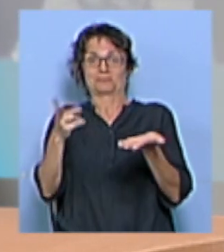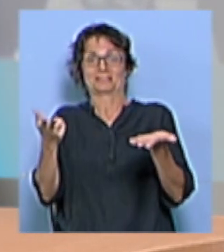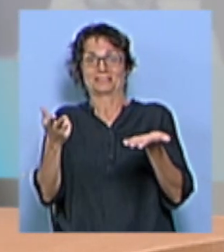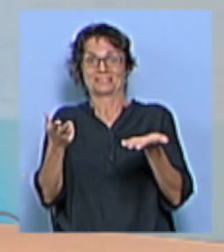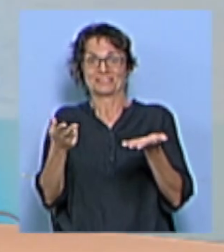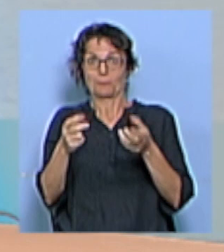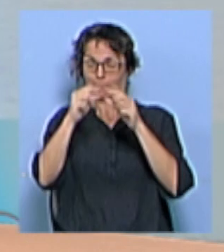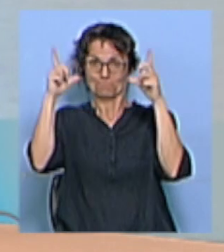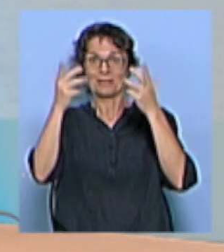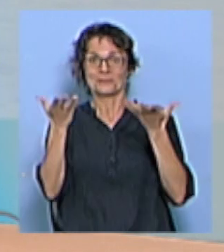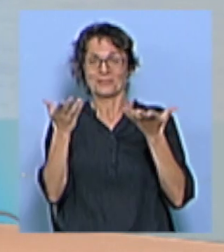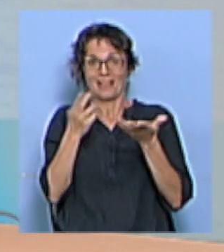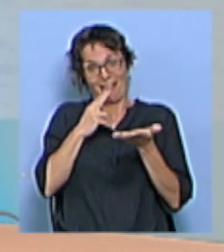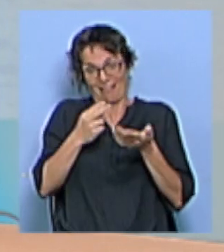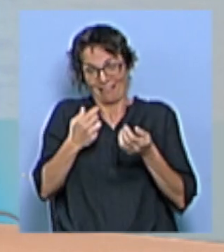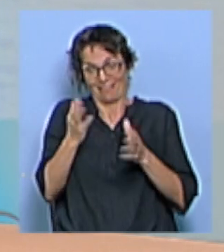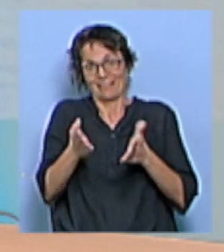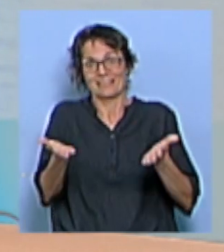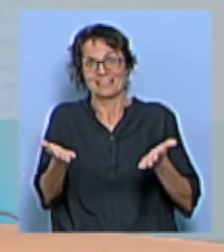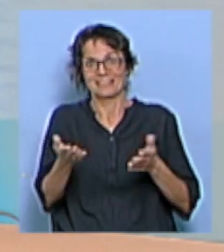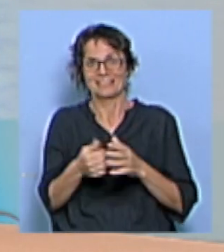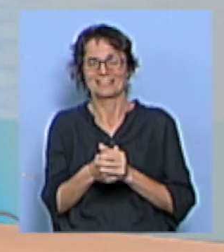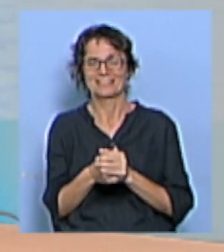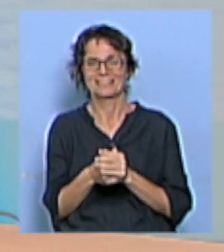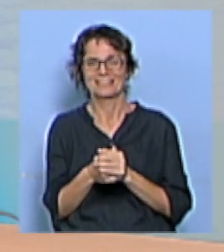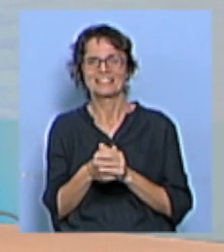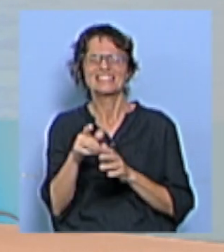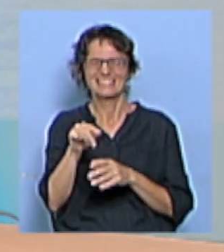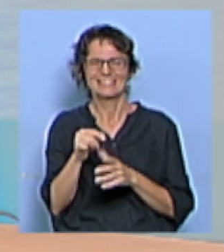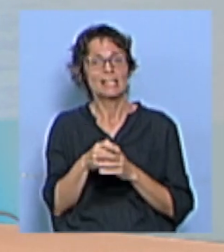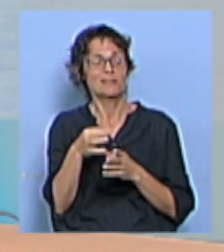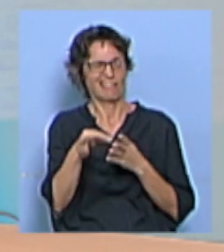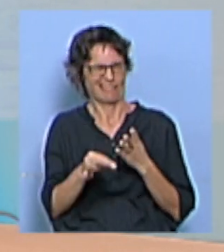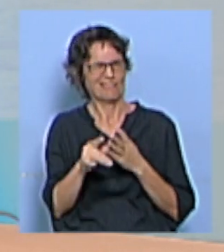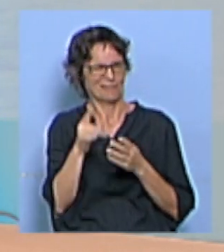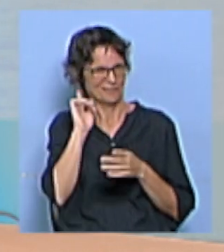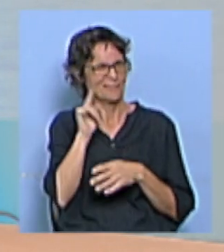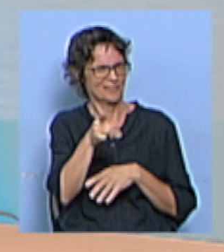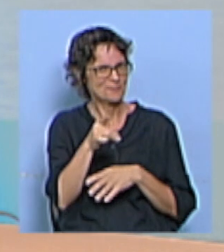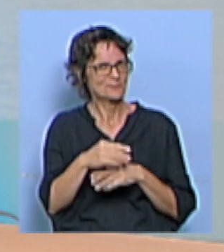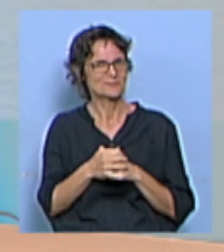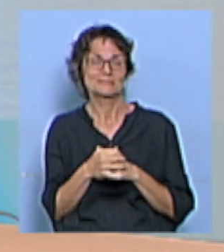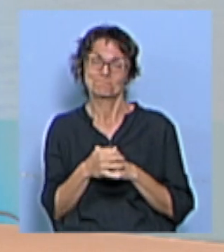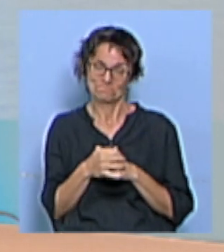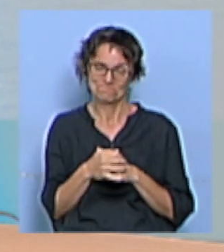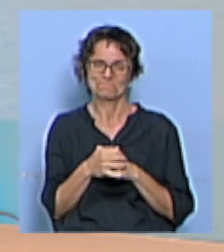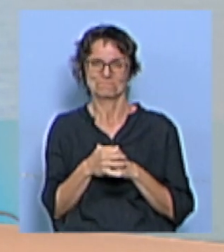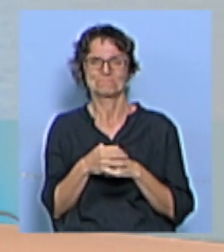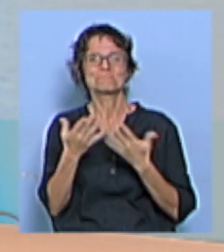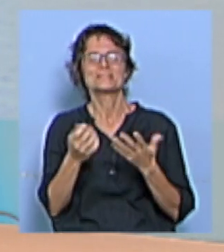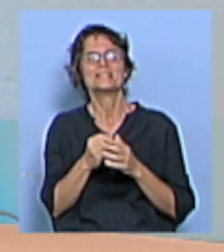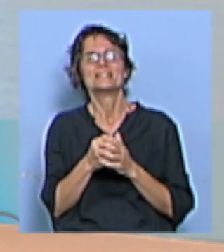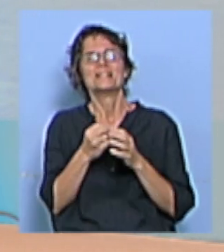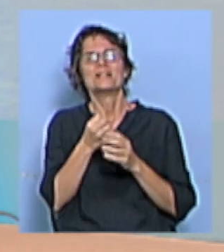é percebê-lo também claro. Nestes detalhes, que não são assim tão detalhes quanto isso. Pois. Muito bem, Frei José Nunes,